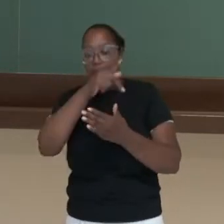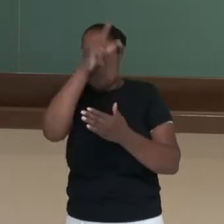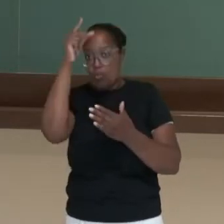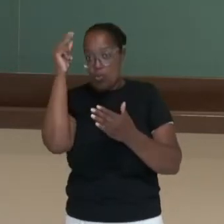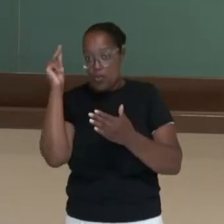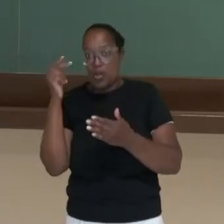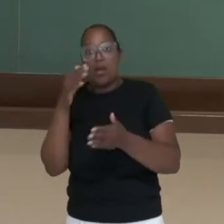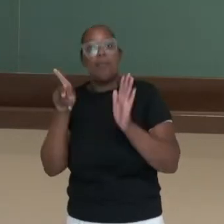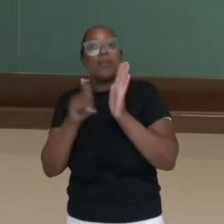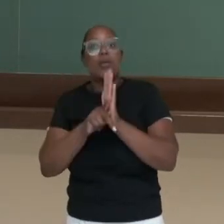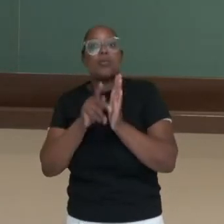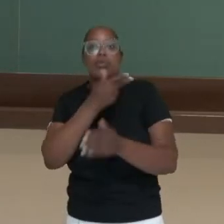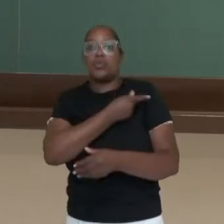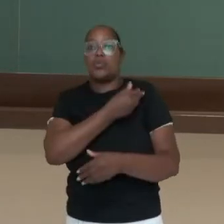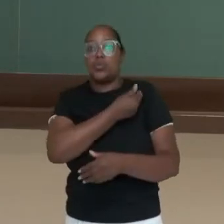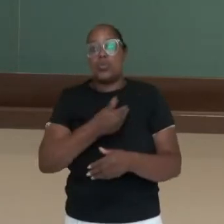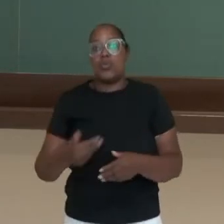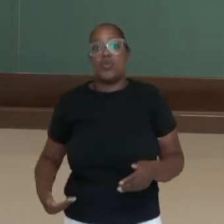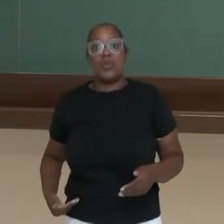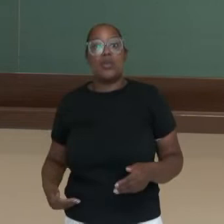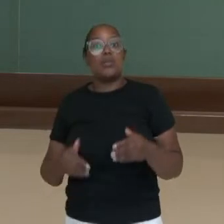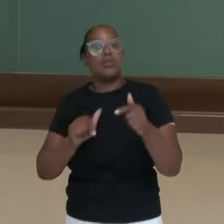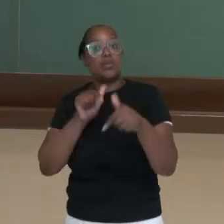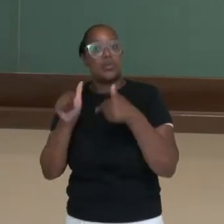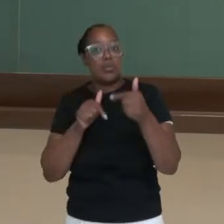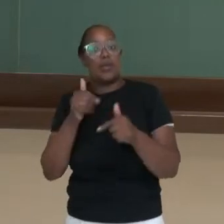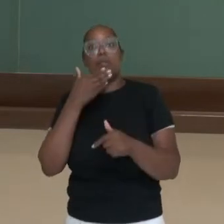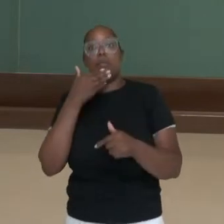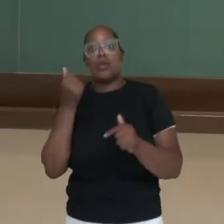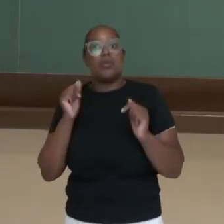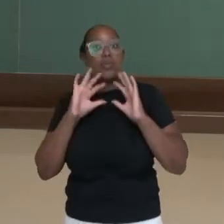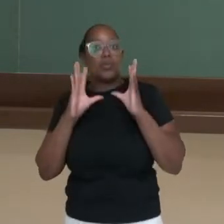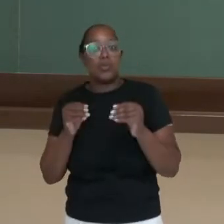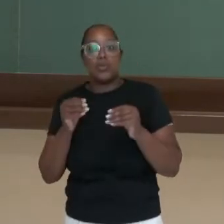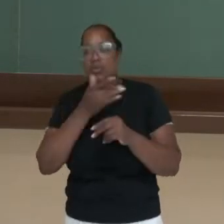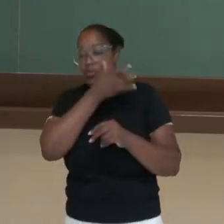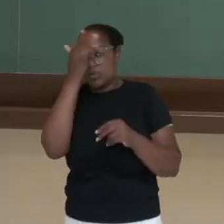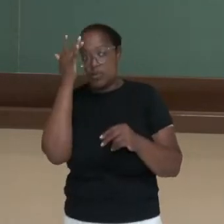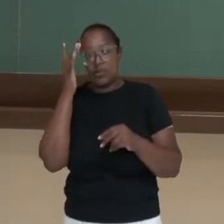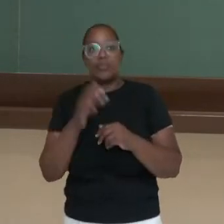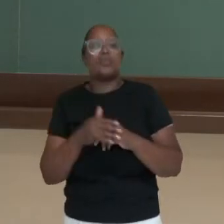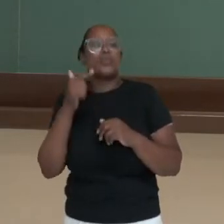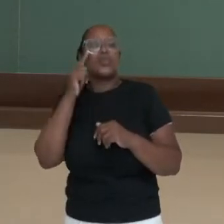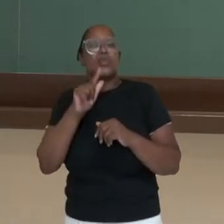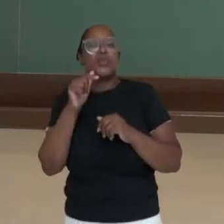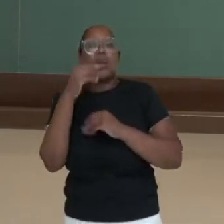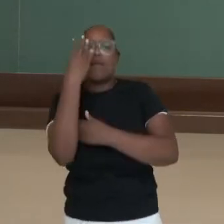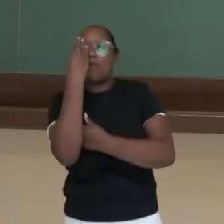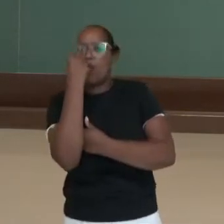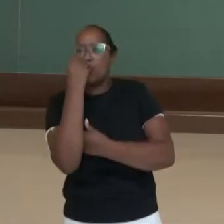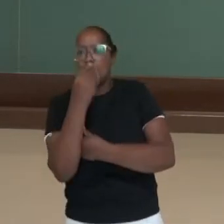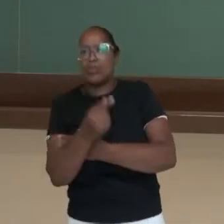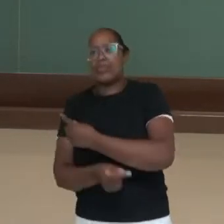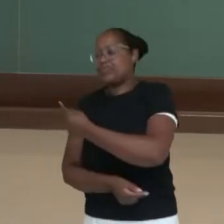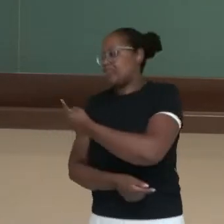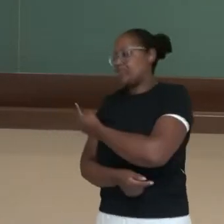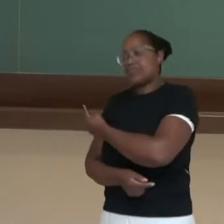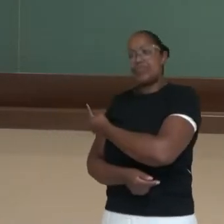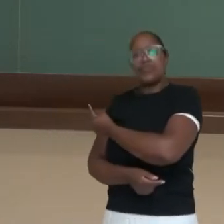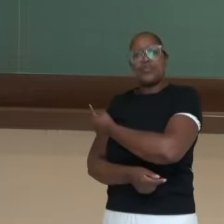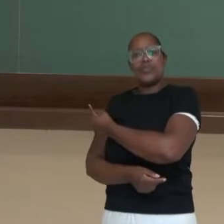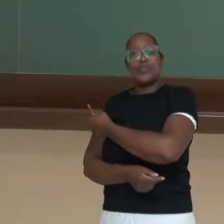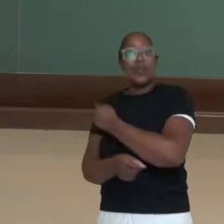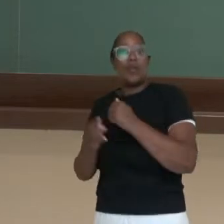nesses lugares públicos como melhor para todo mundo. Olha lá a imagem da praça, né? Você não pode chegar numa